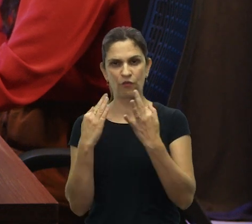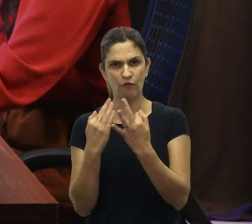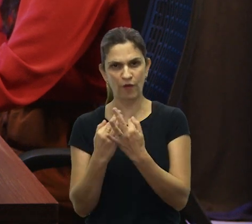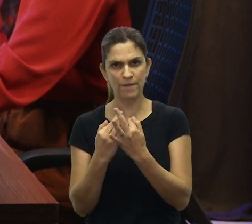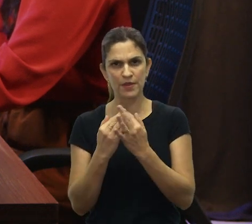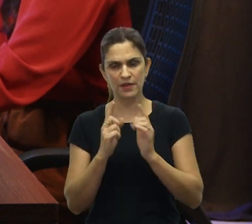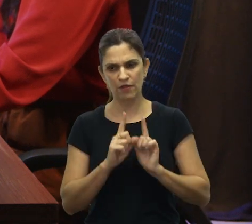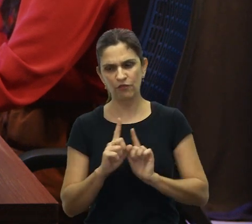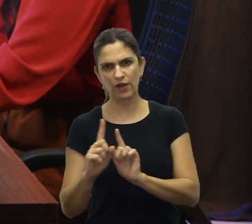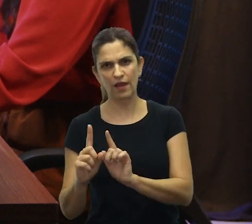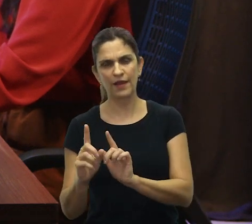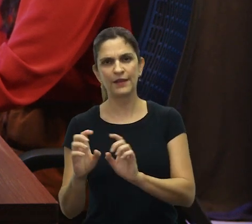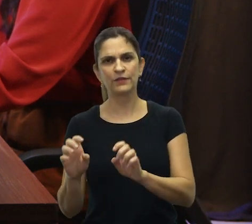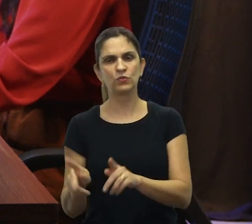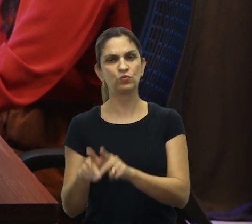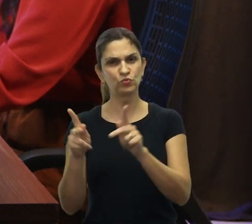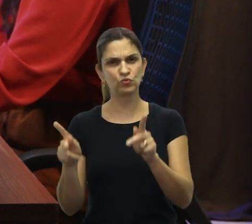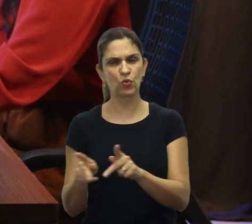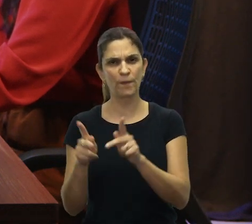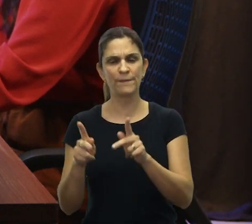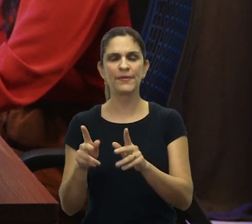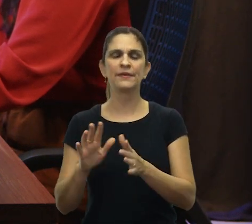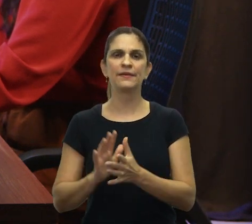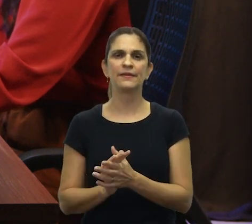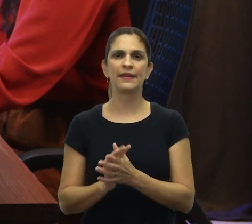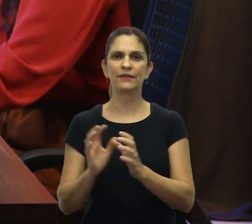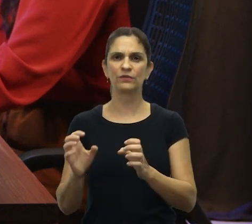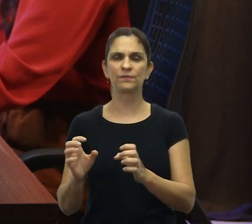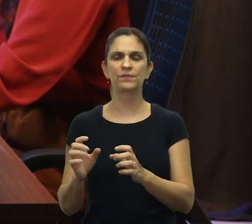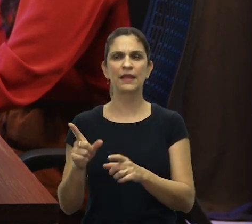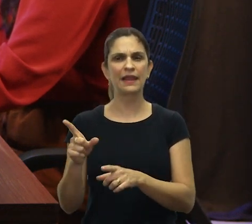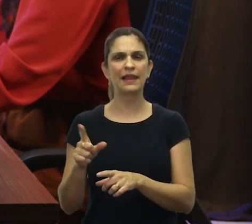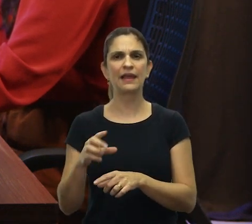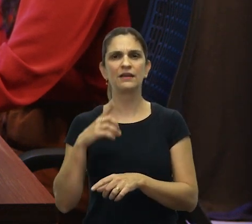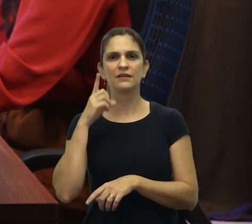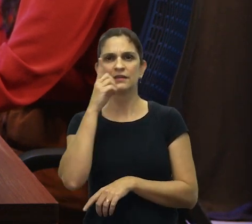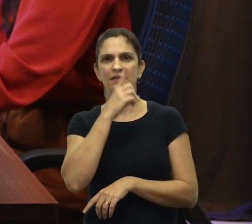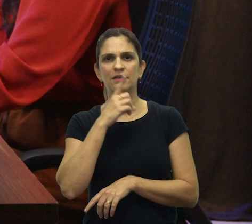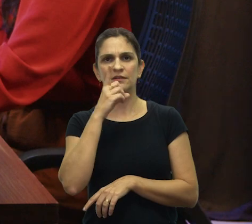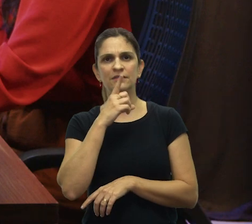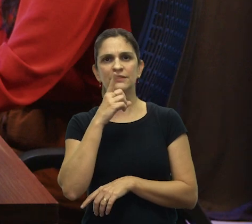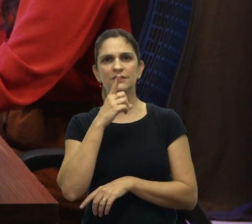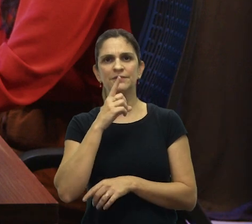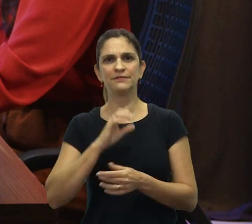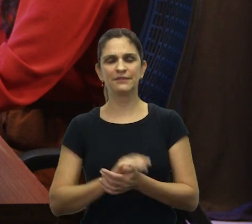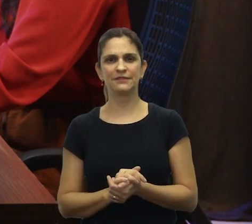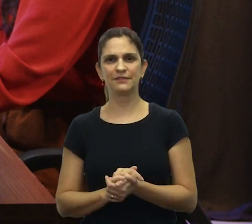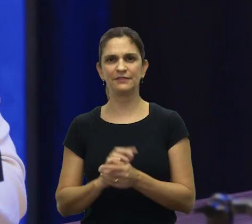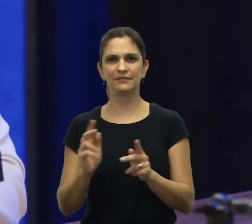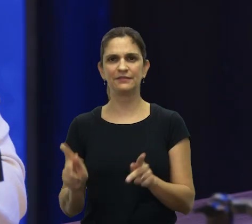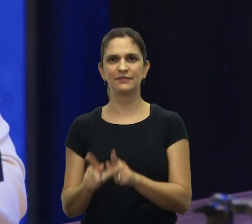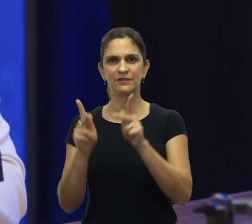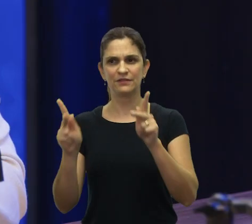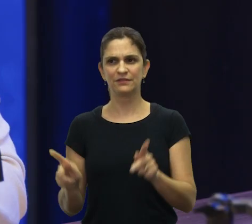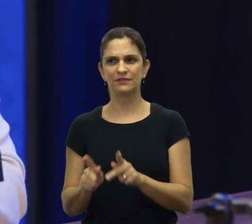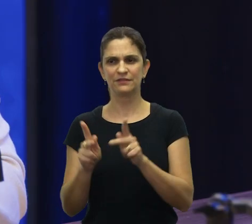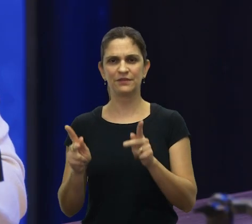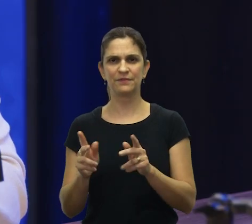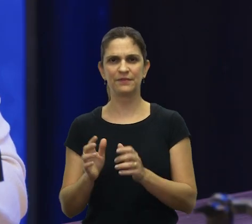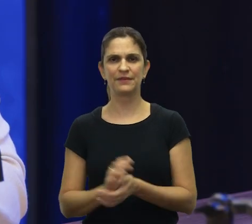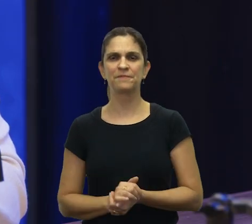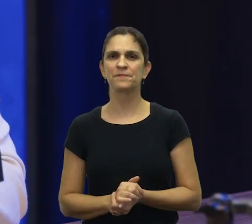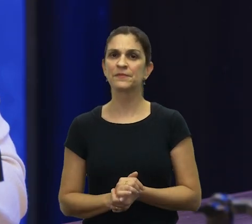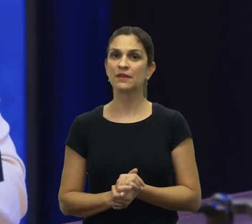com a família no shopping almoçar, um domingo, lá no shopping Bosque dos Ipês, e